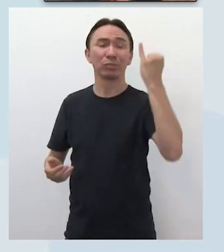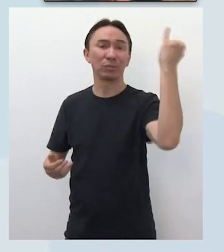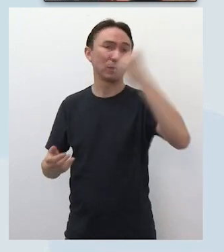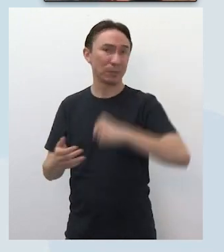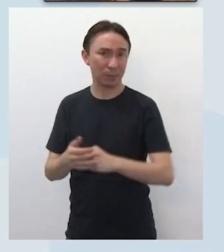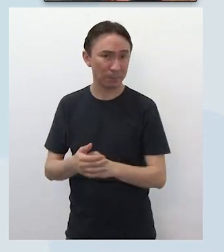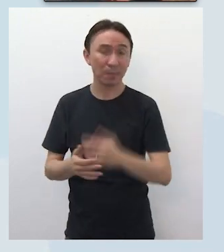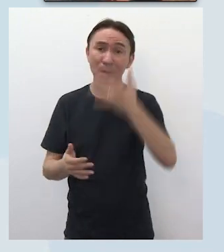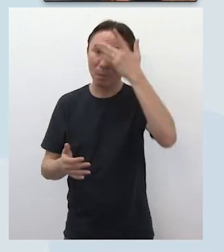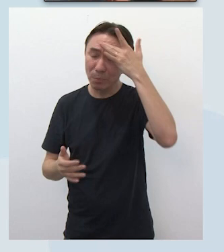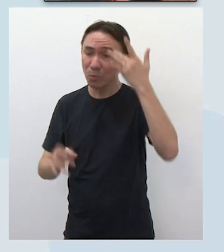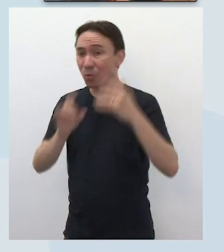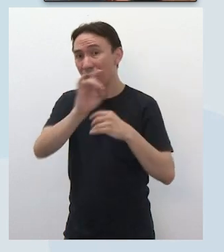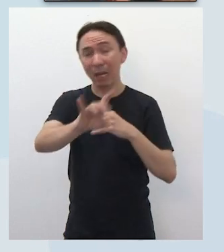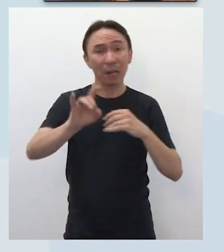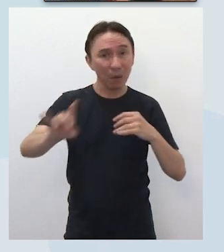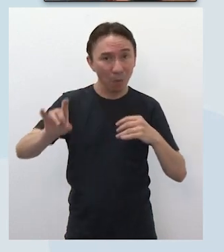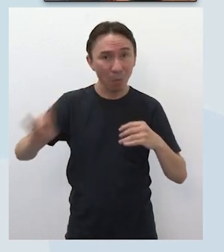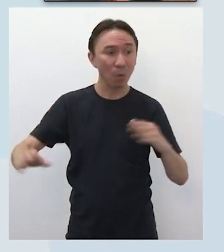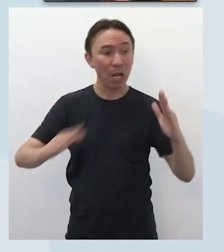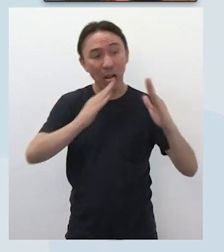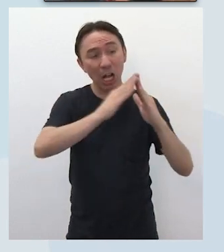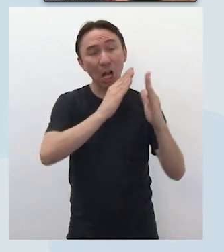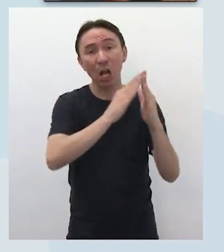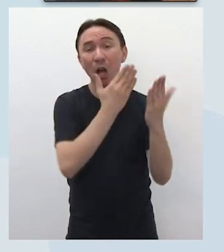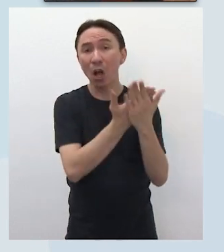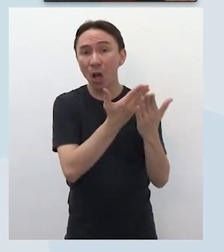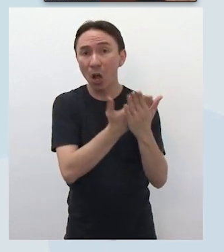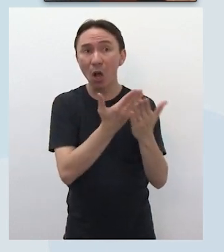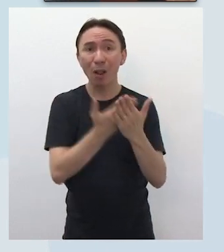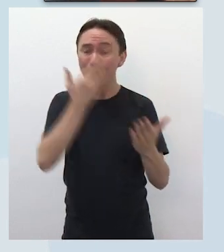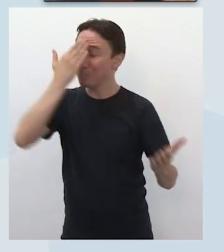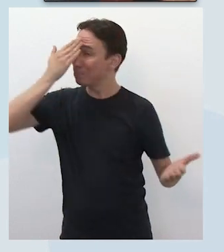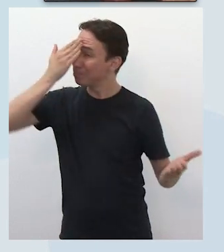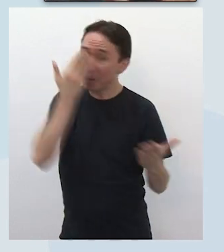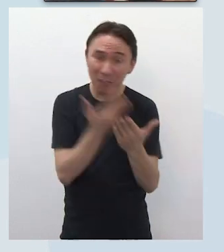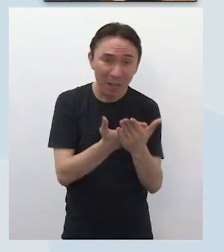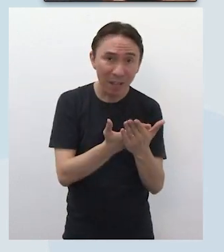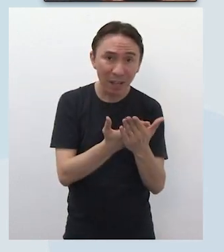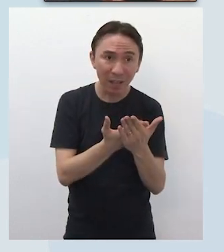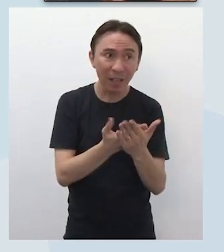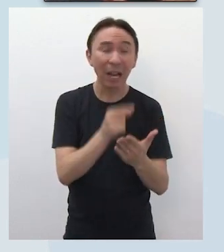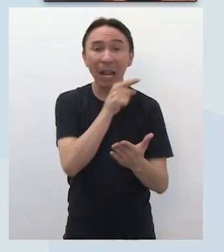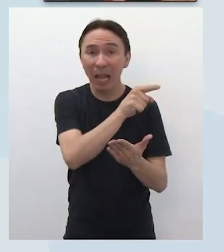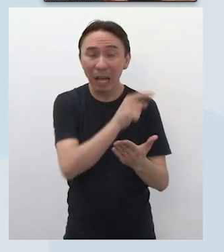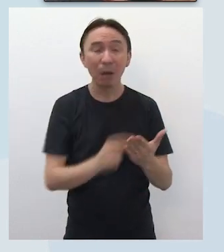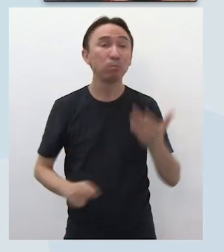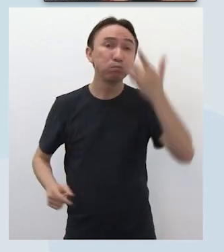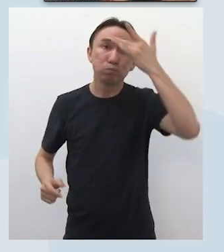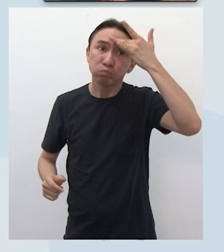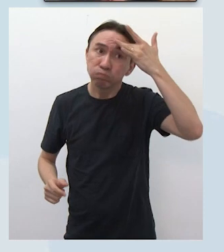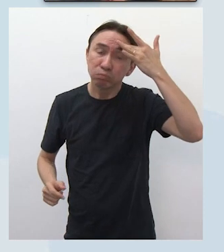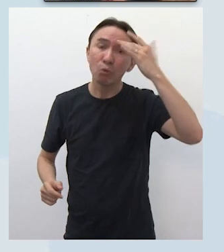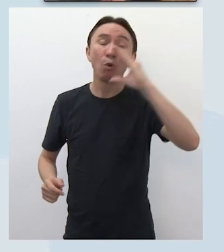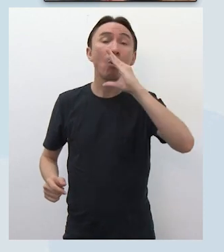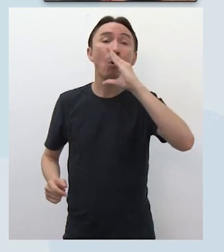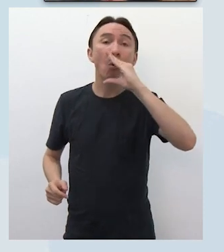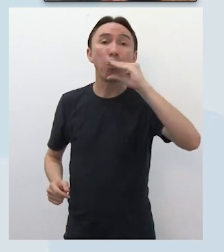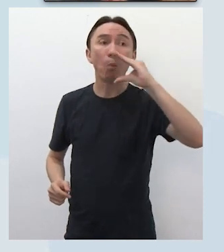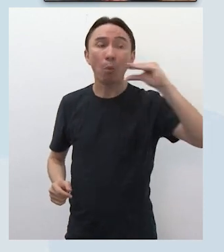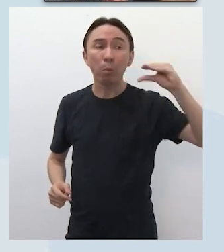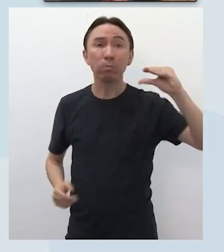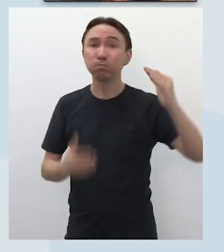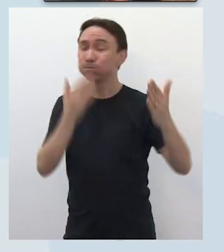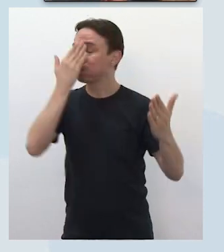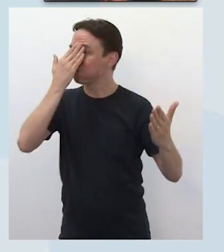na escola tem a ver com a confiança que cada ser humano tem nos adultos que ali estão. E essa confiança